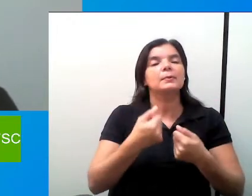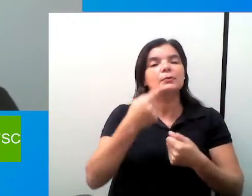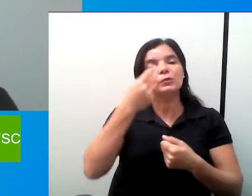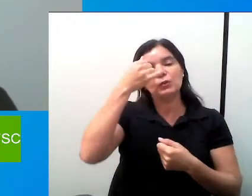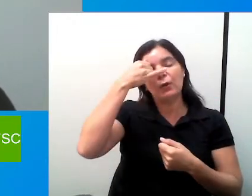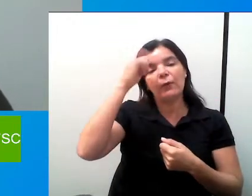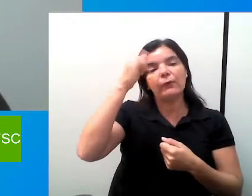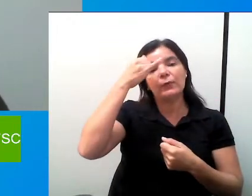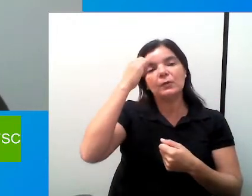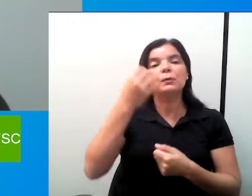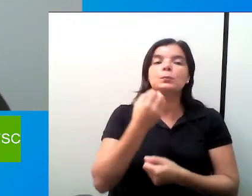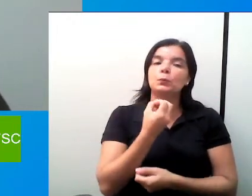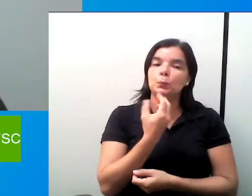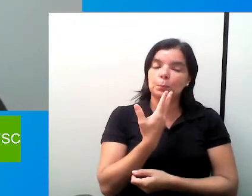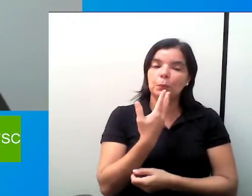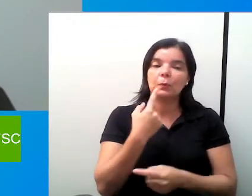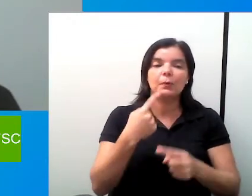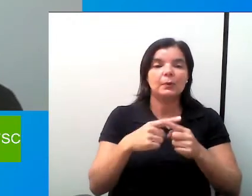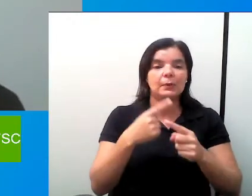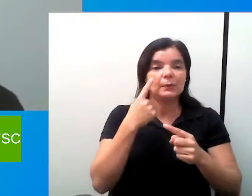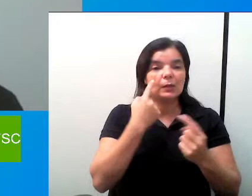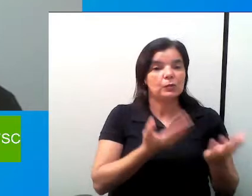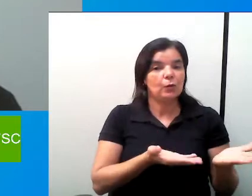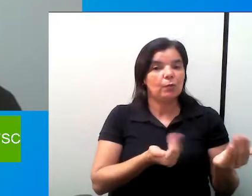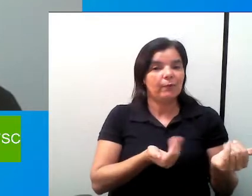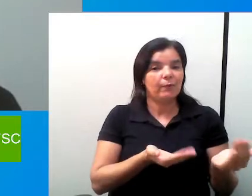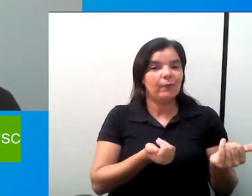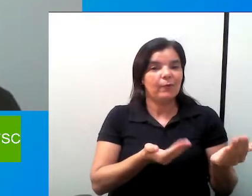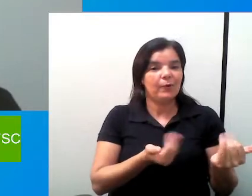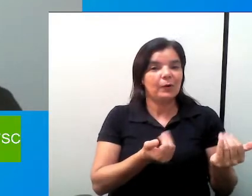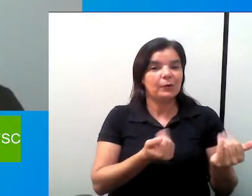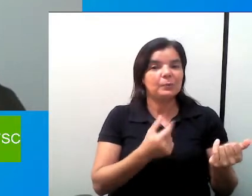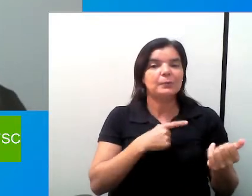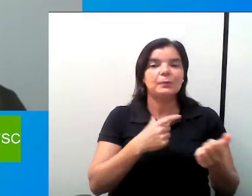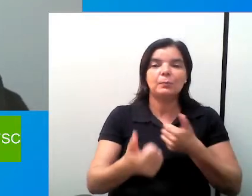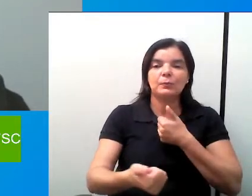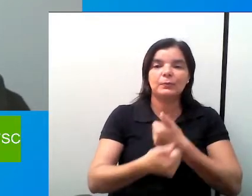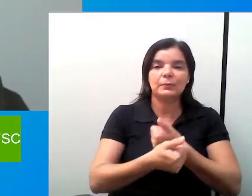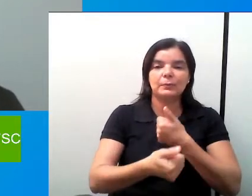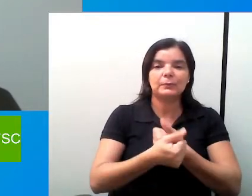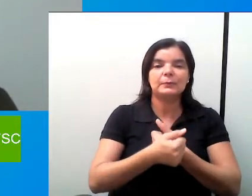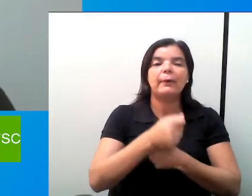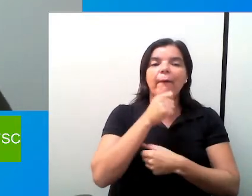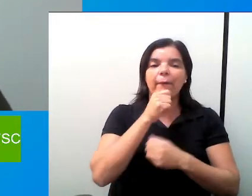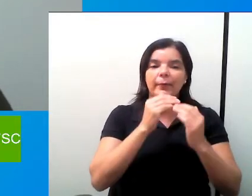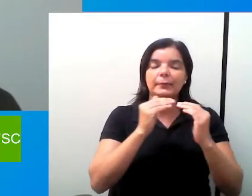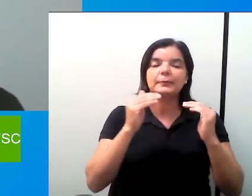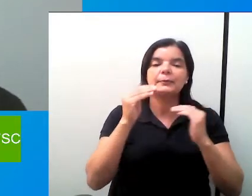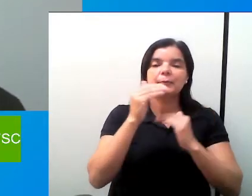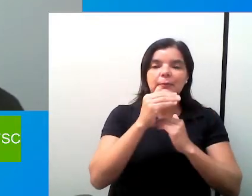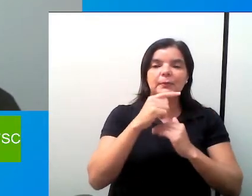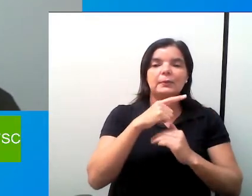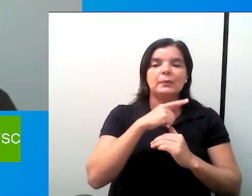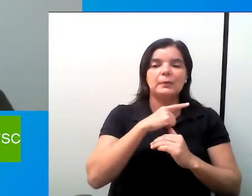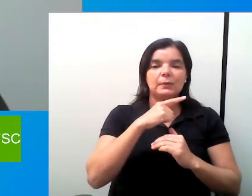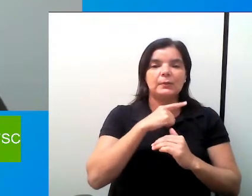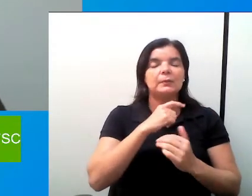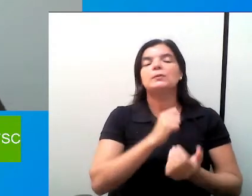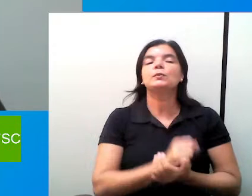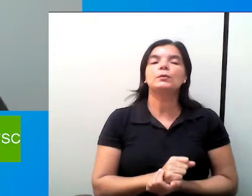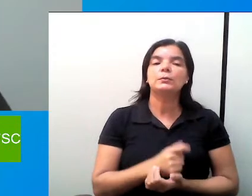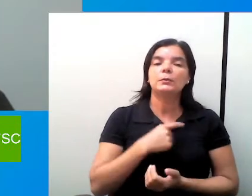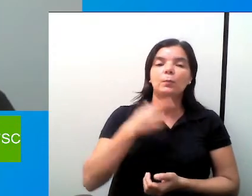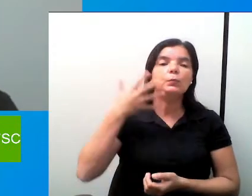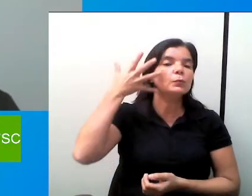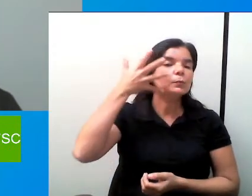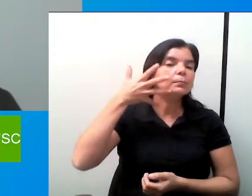é belíssima. E dessa juventude, né, que a gente tem por perto, mais ainda. Eles fizeram webinars, eles fizeram